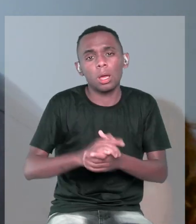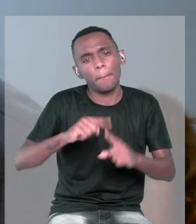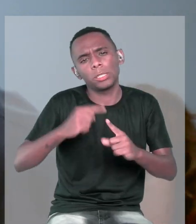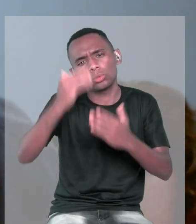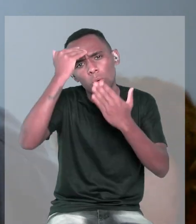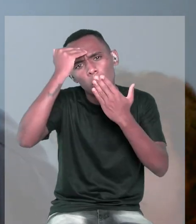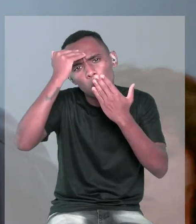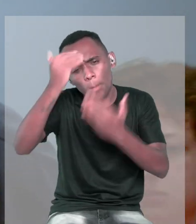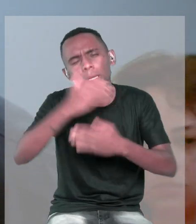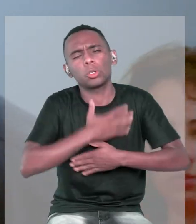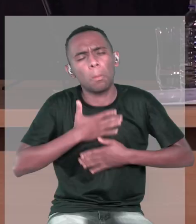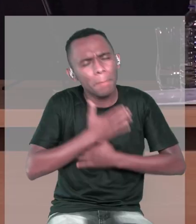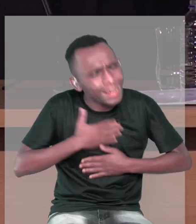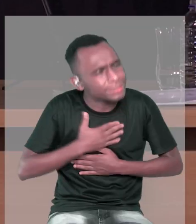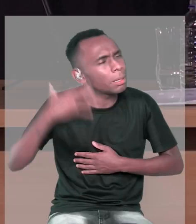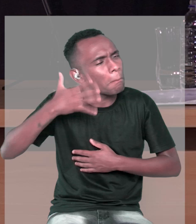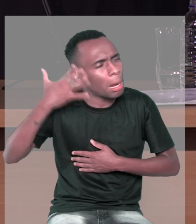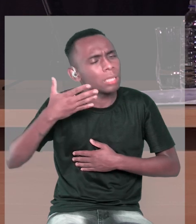muito obrigado, foi um grande prazer te ouvir.